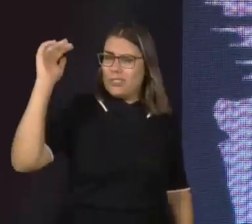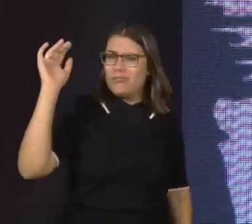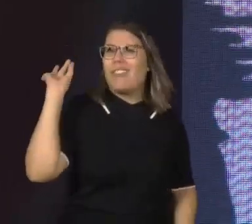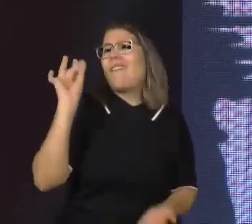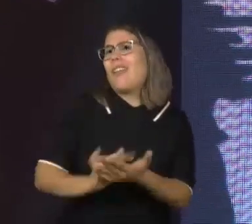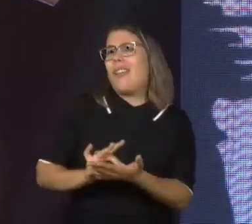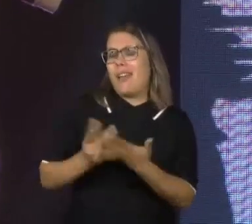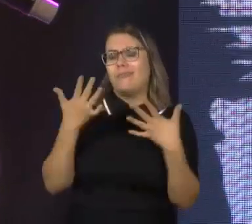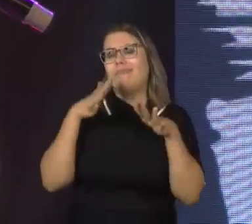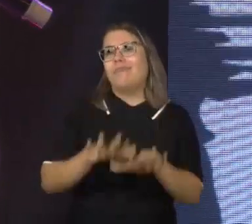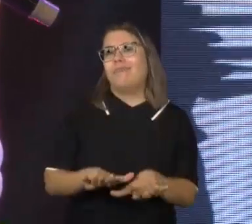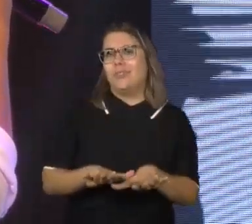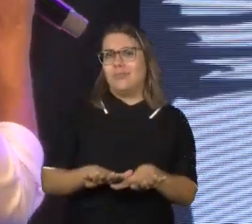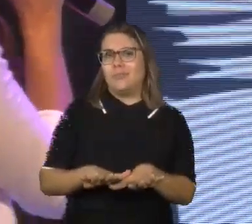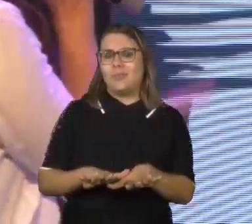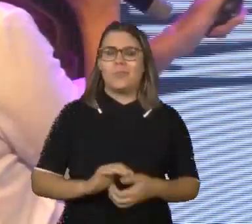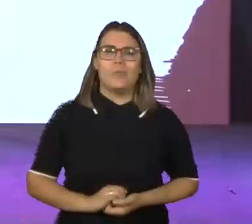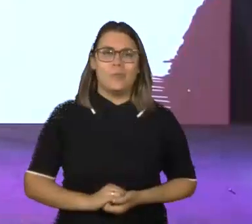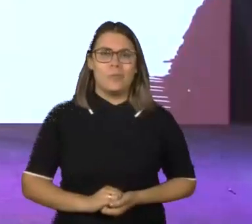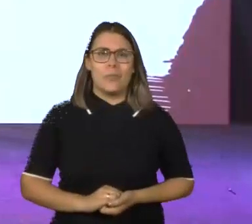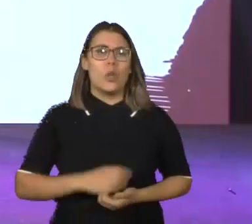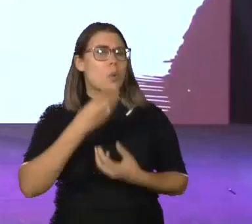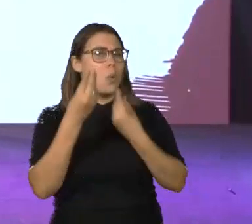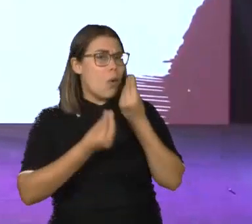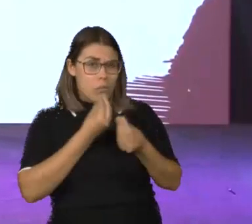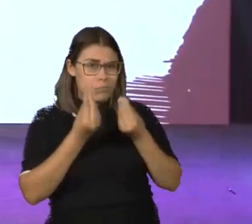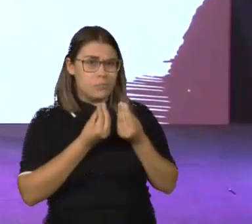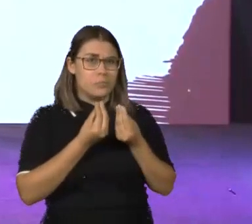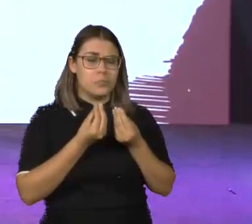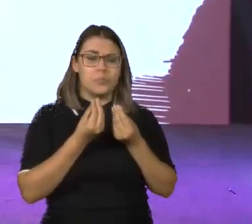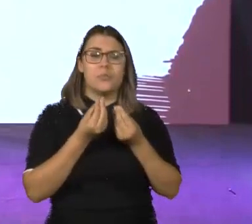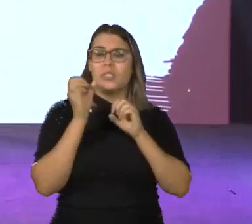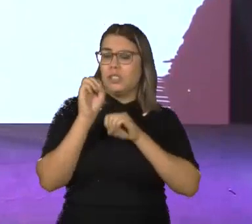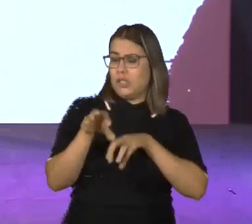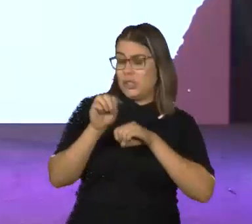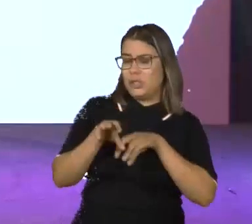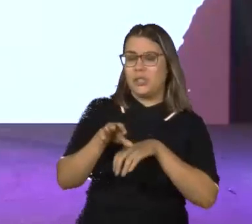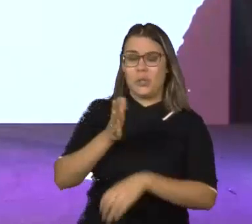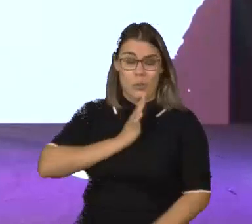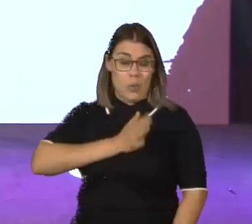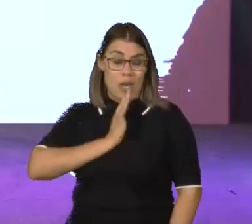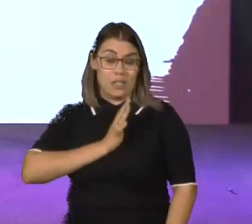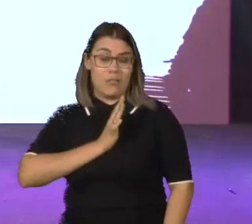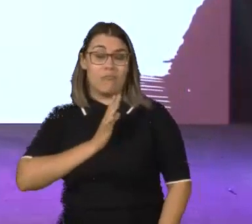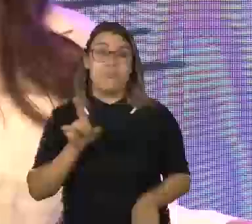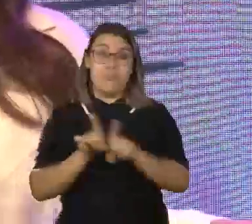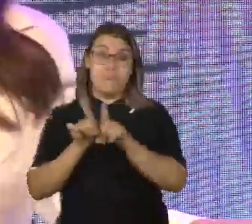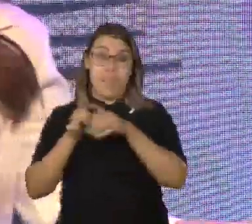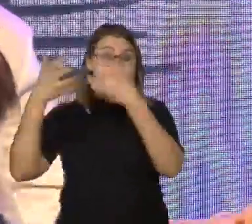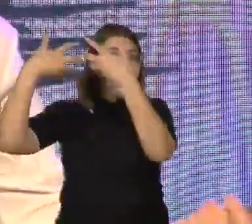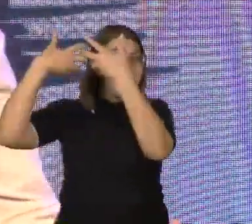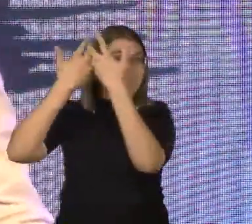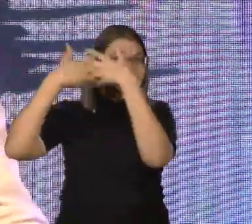fato, inclusivo. Como a gente prepara corações e mentes? Porque a gente está